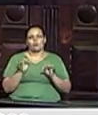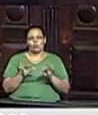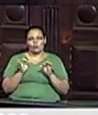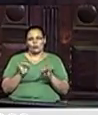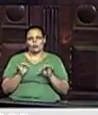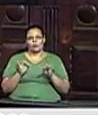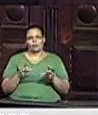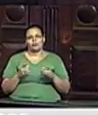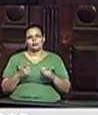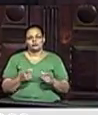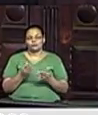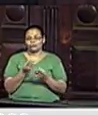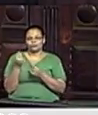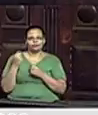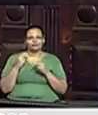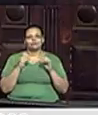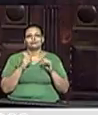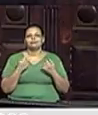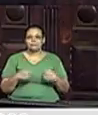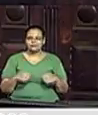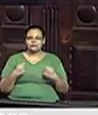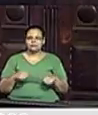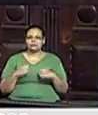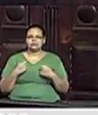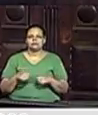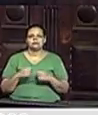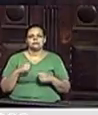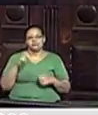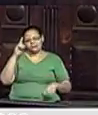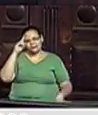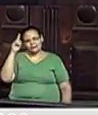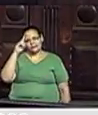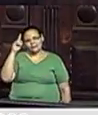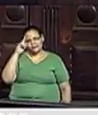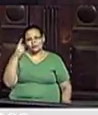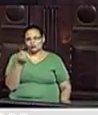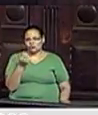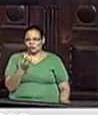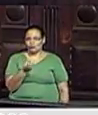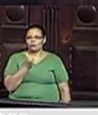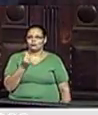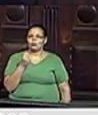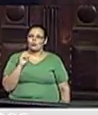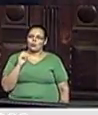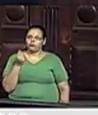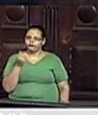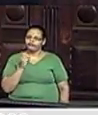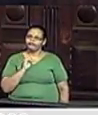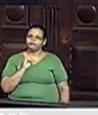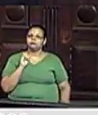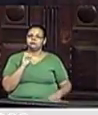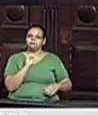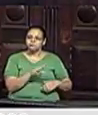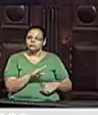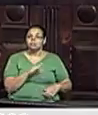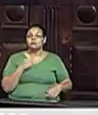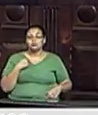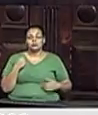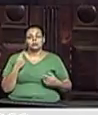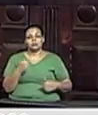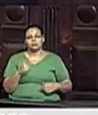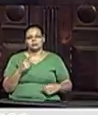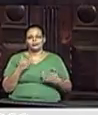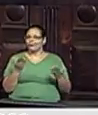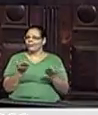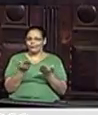local. Muitos comerciantes precisam o tempo todo, quase que diariamente, fazer retiradas, fazer depósitos para girar o capital do seu negócio